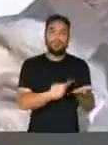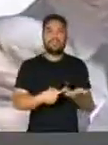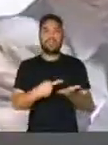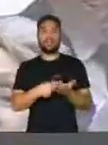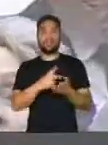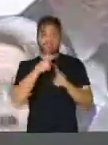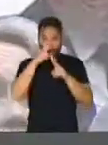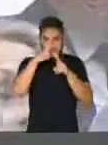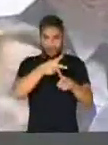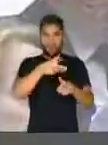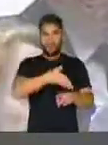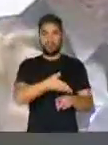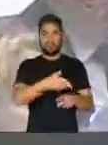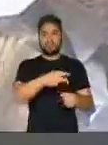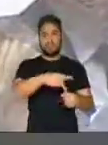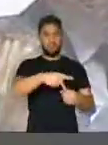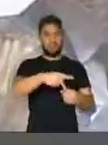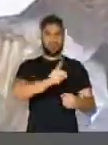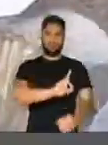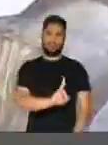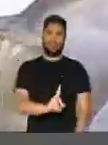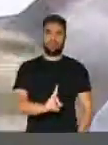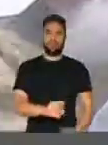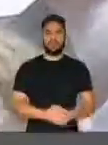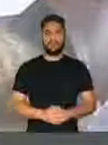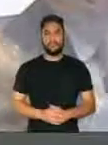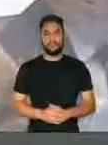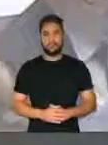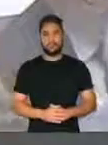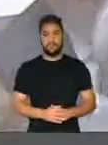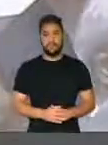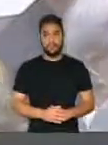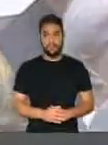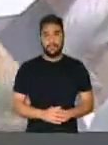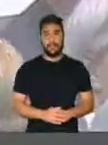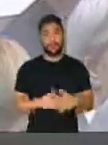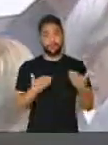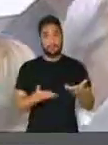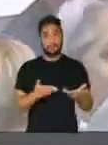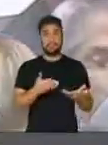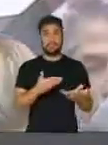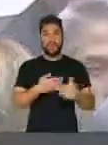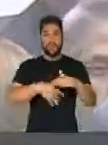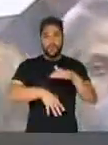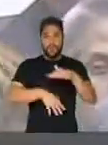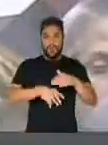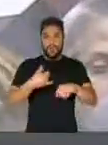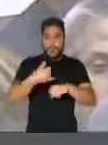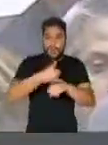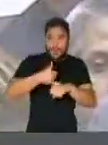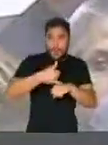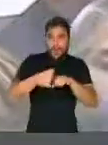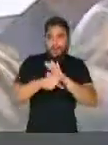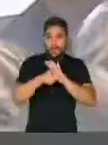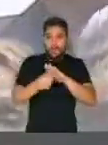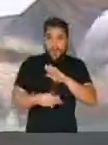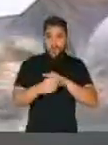Petrobras, ele não serve para alienar essas reservas que são um grande patrimônio